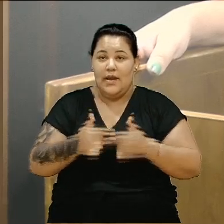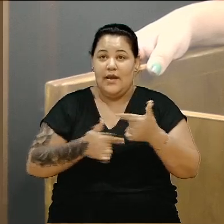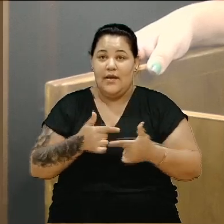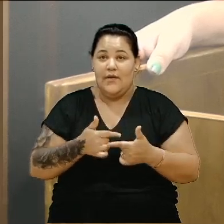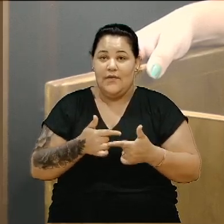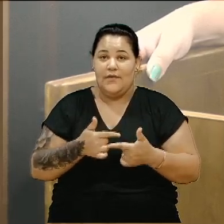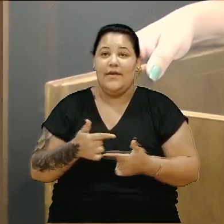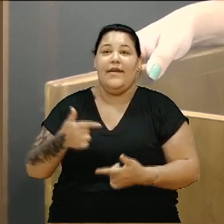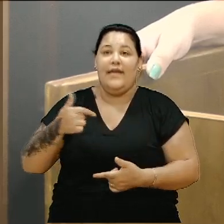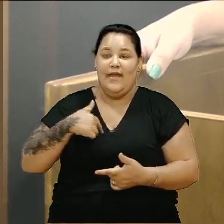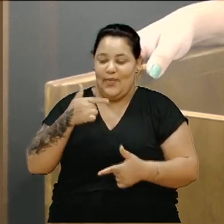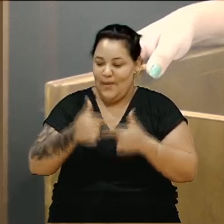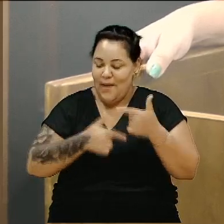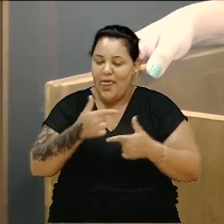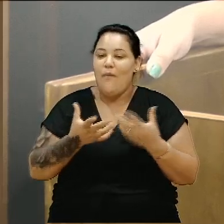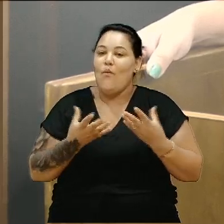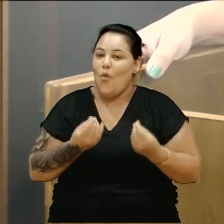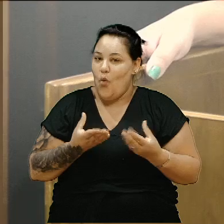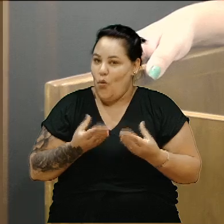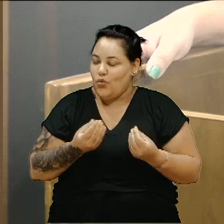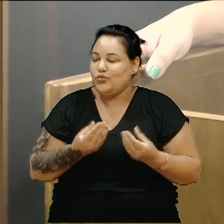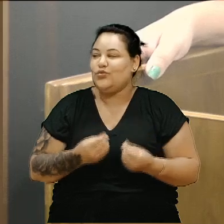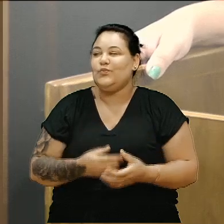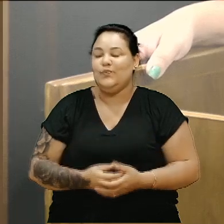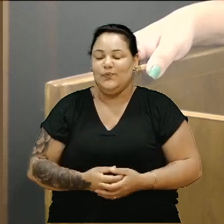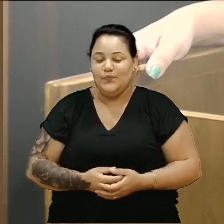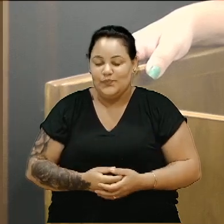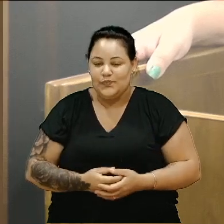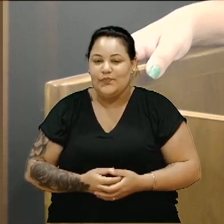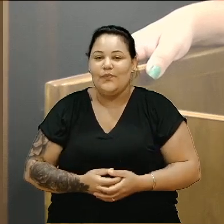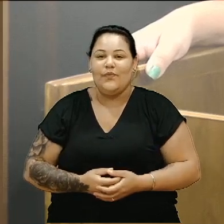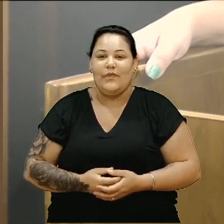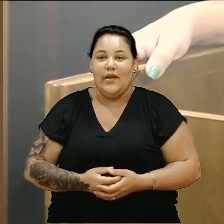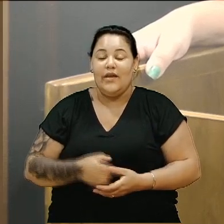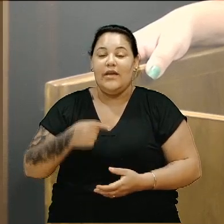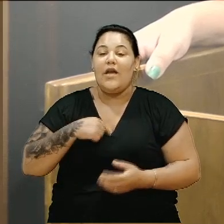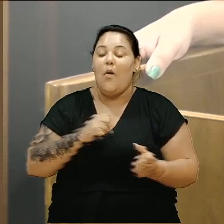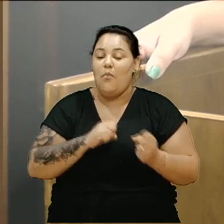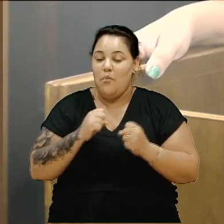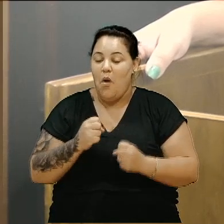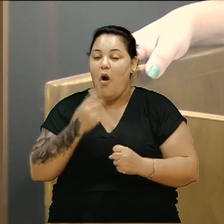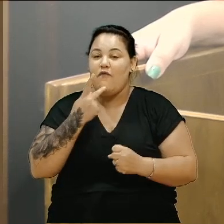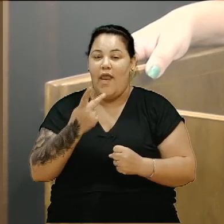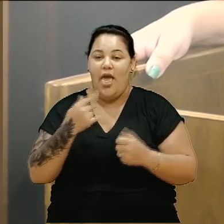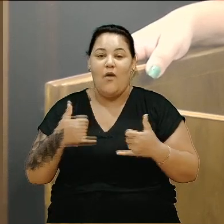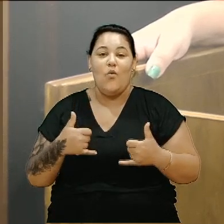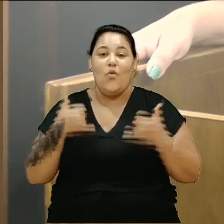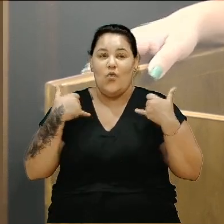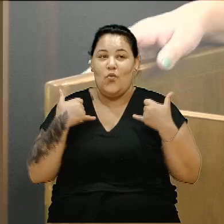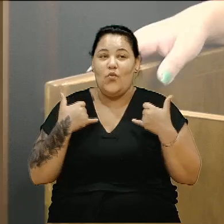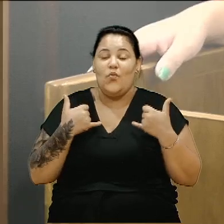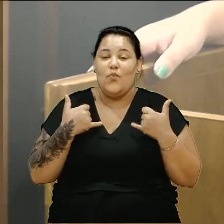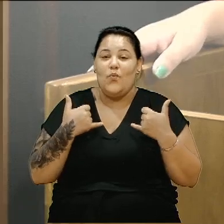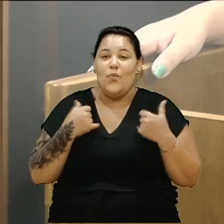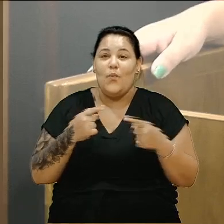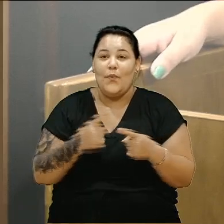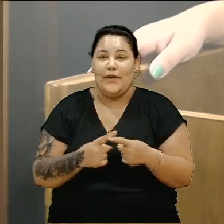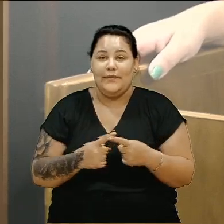trabalhei muito. E posso dizer isso com muito orgulho, até mesmo